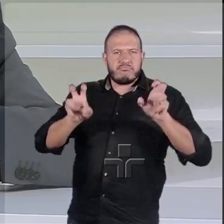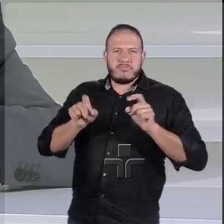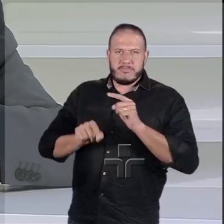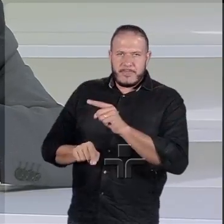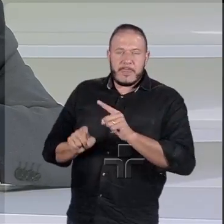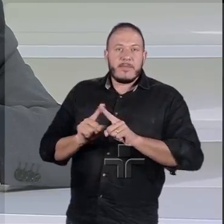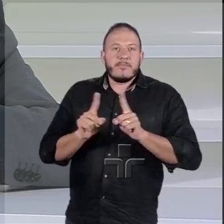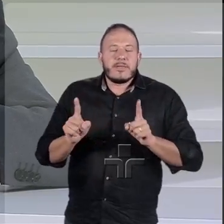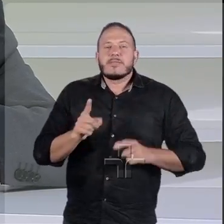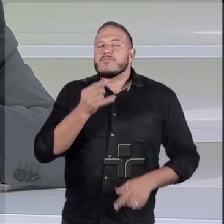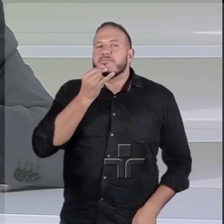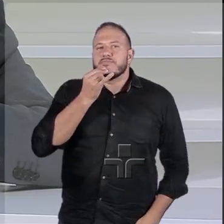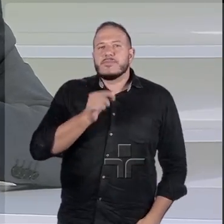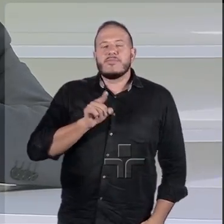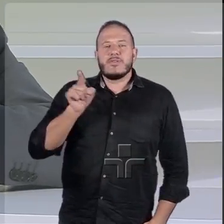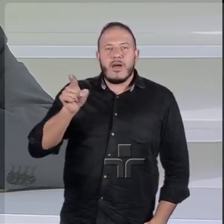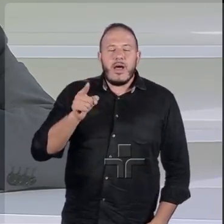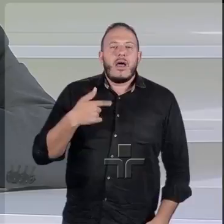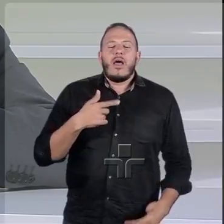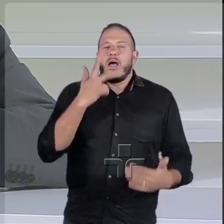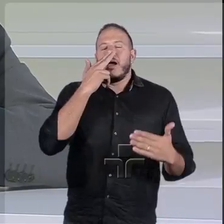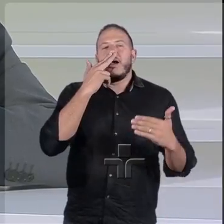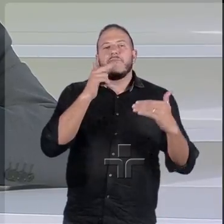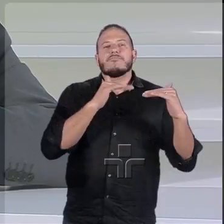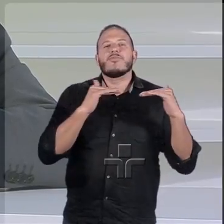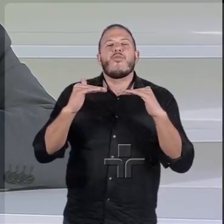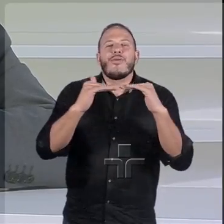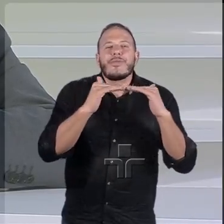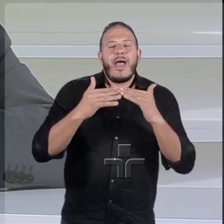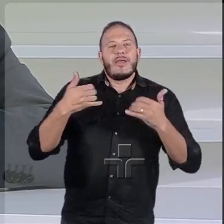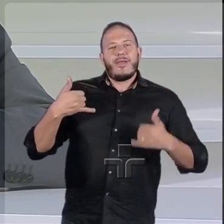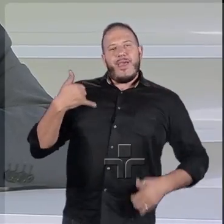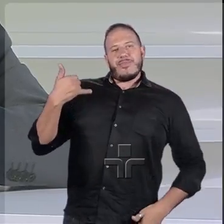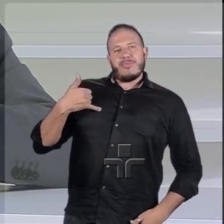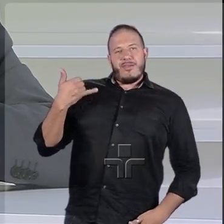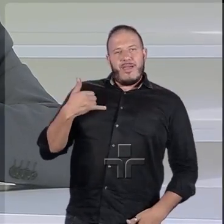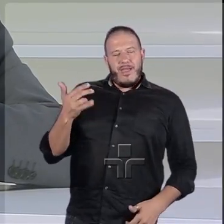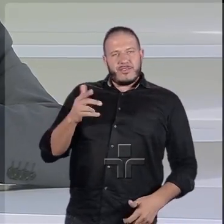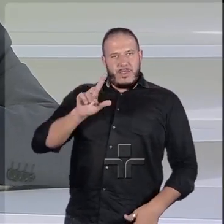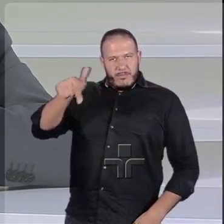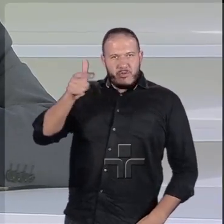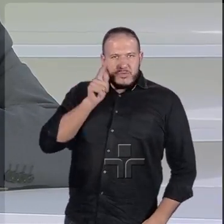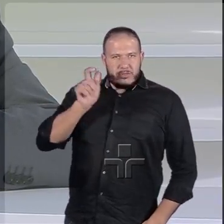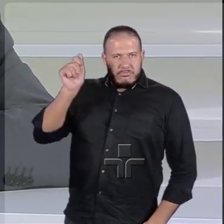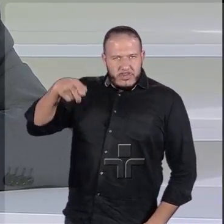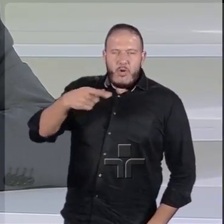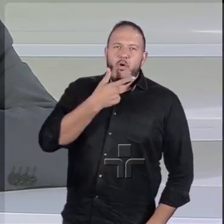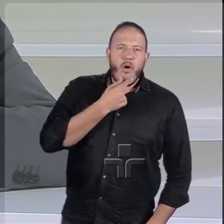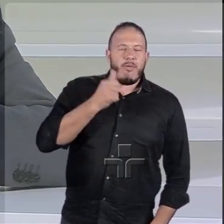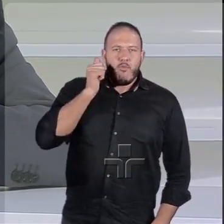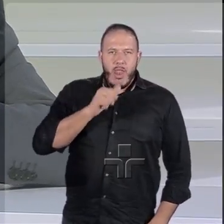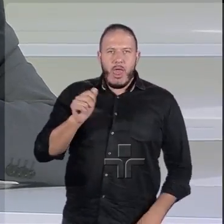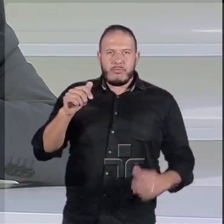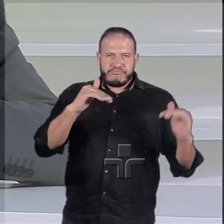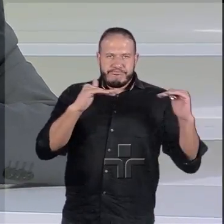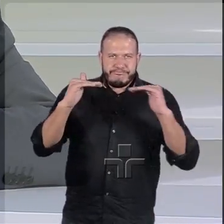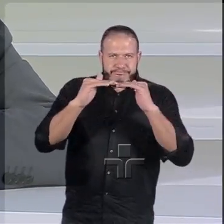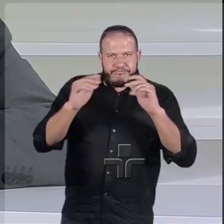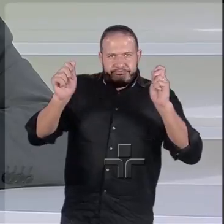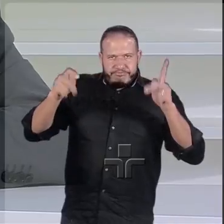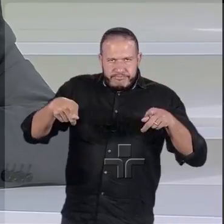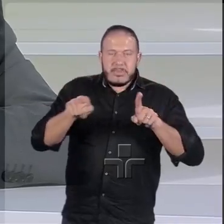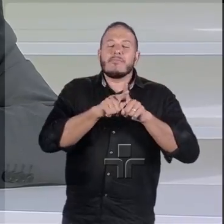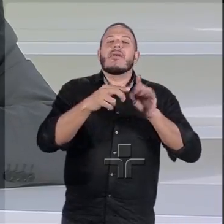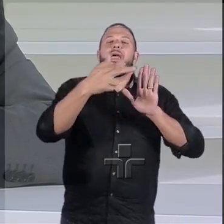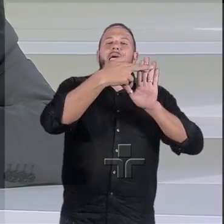por exemplo, a igualdade de idade para aposentadoria entre homens e mulheres está lá, regras